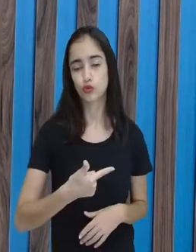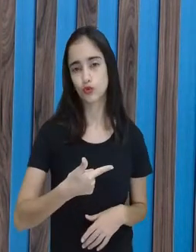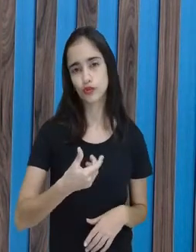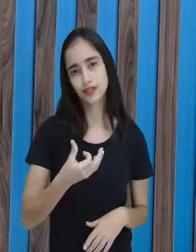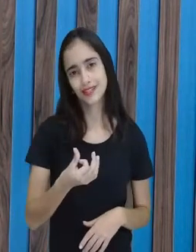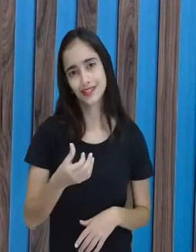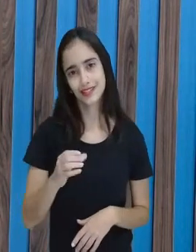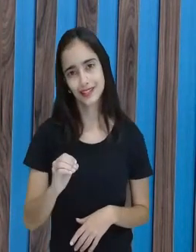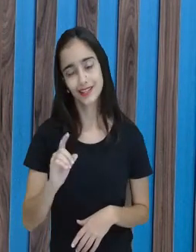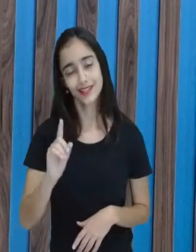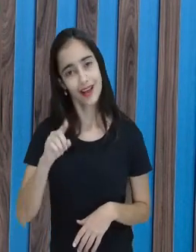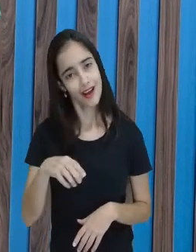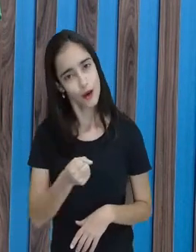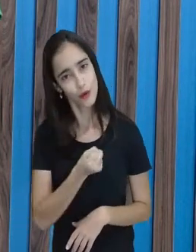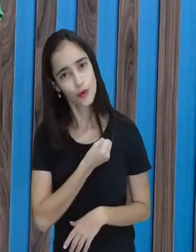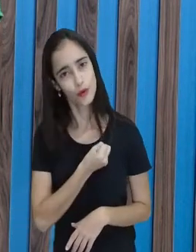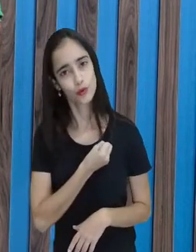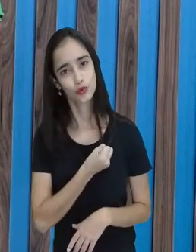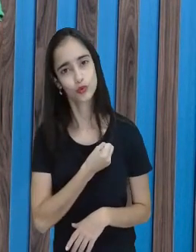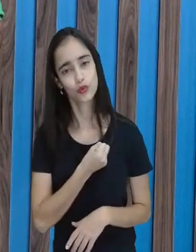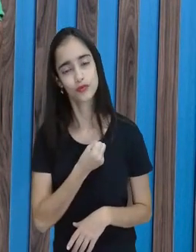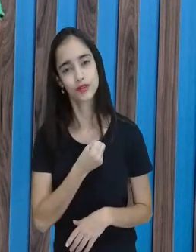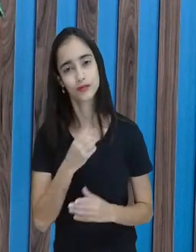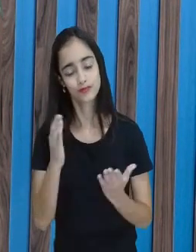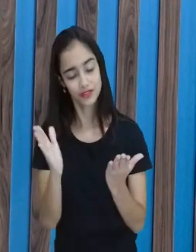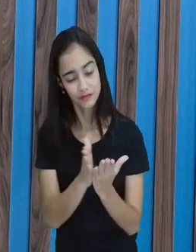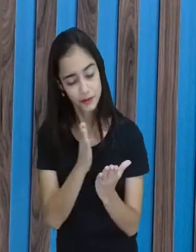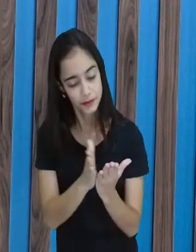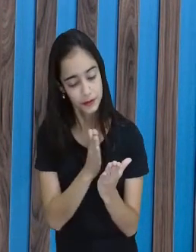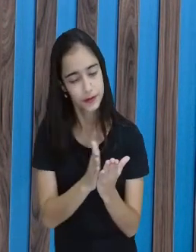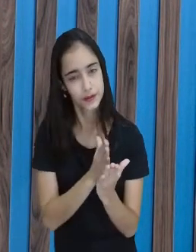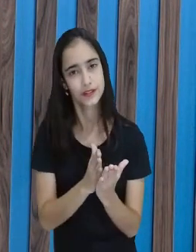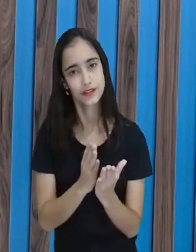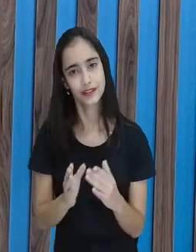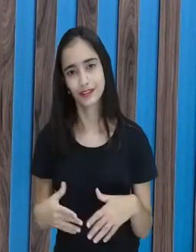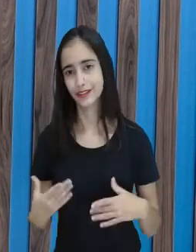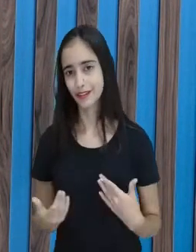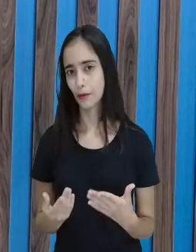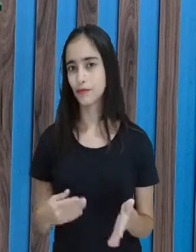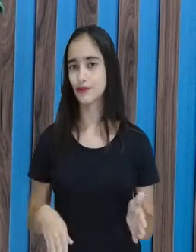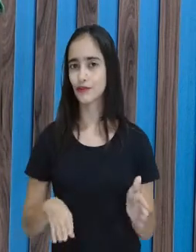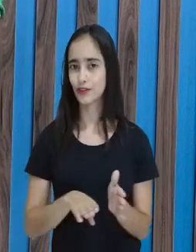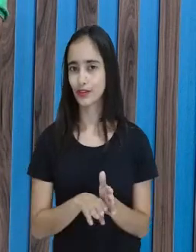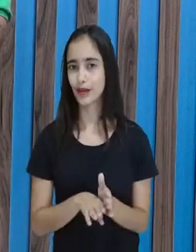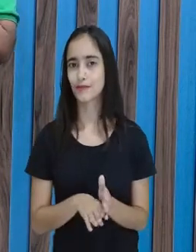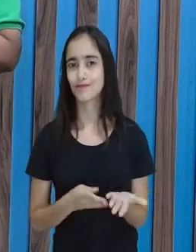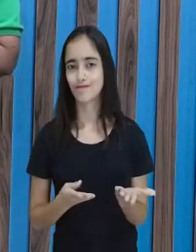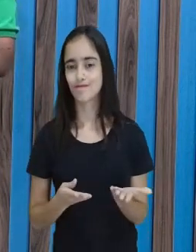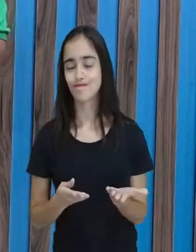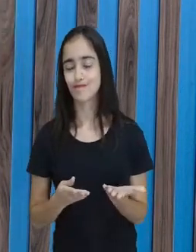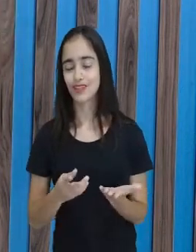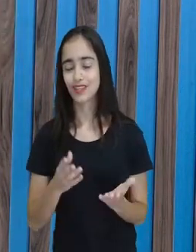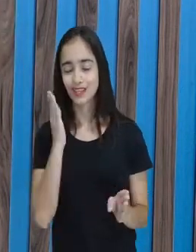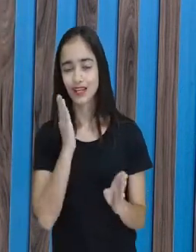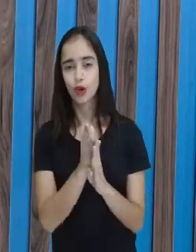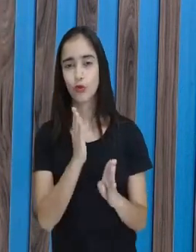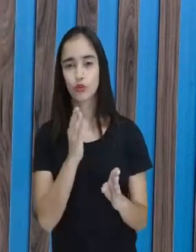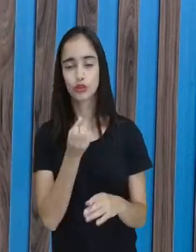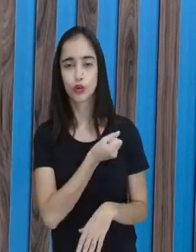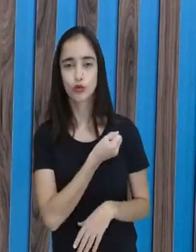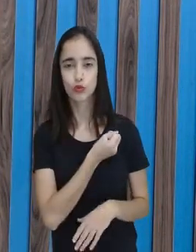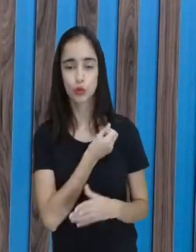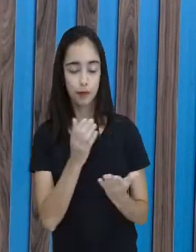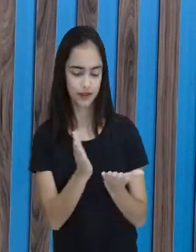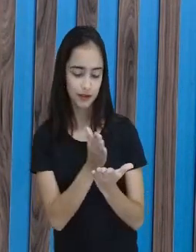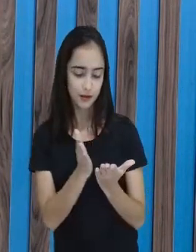é o número total de páginas desse livro. Então, para você chegar ao número de páginas lidas, você vai